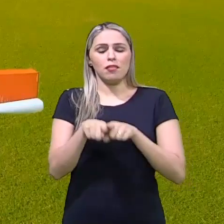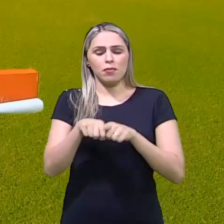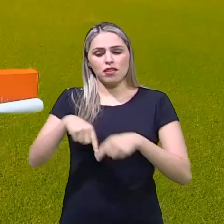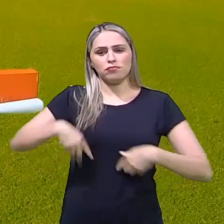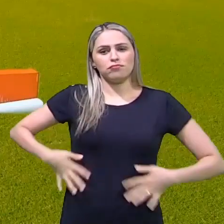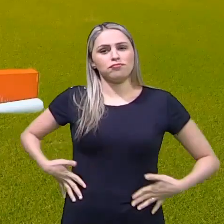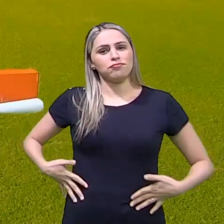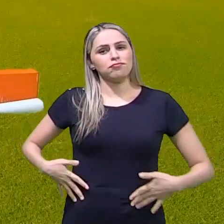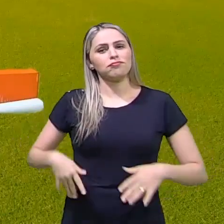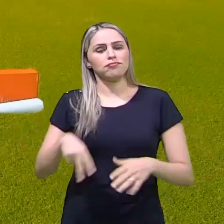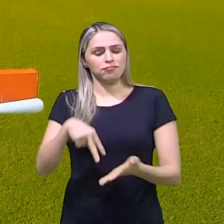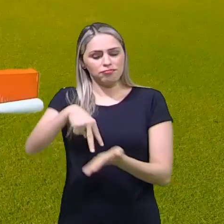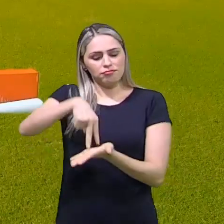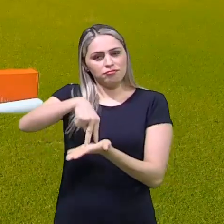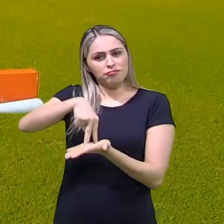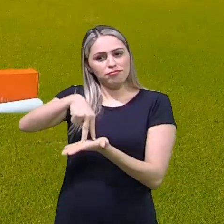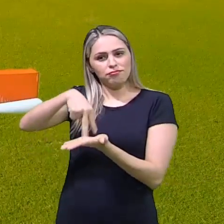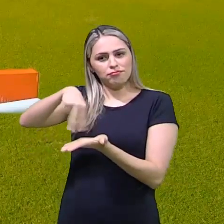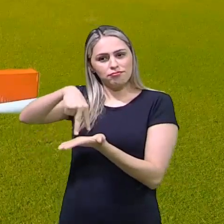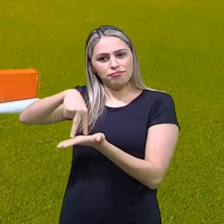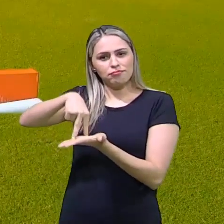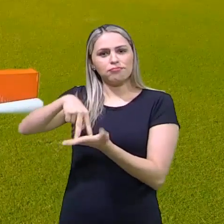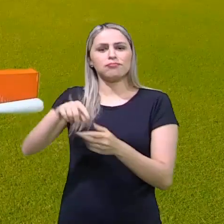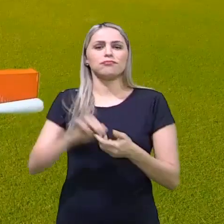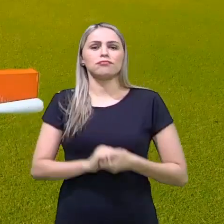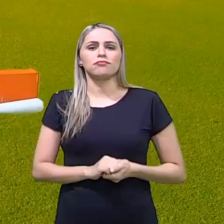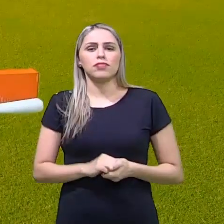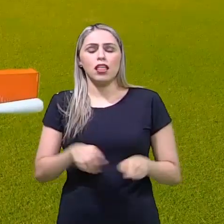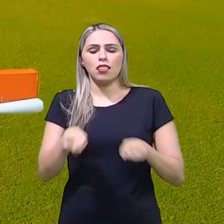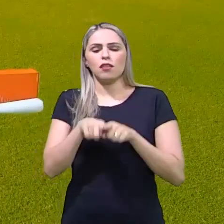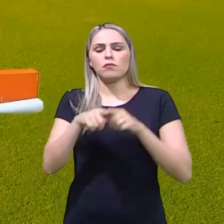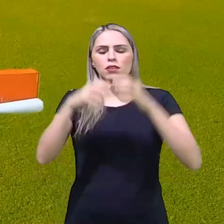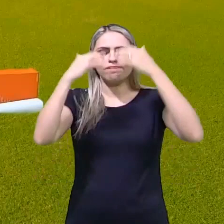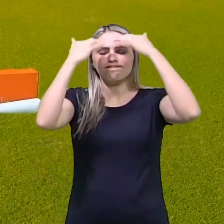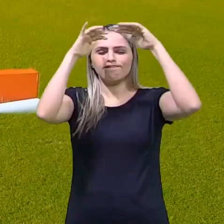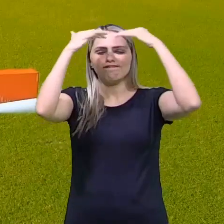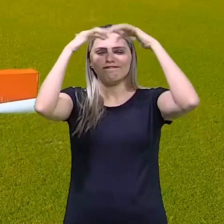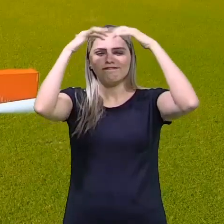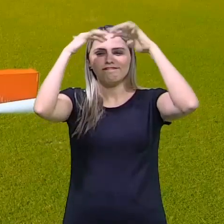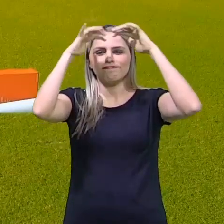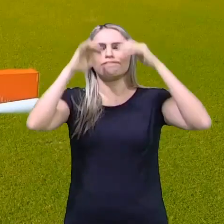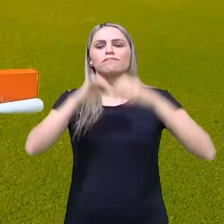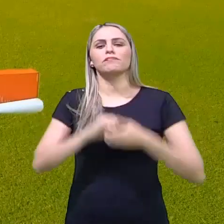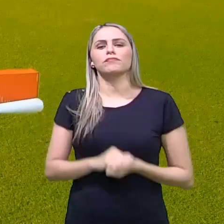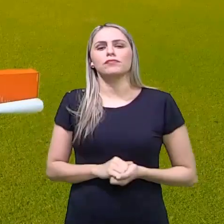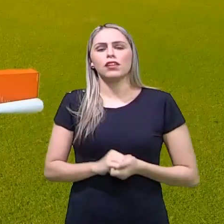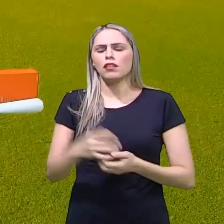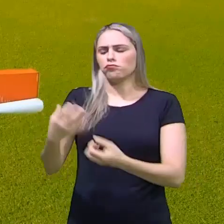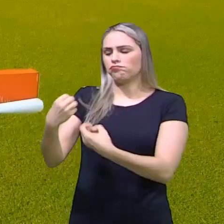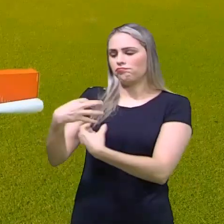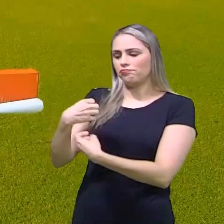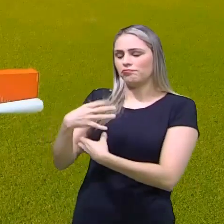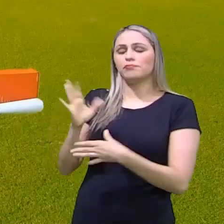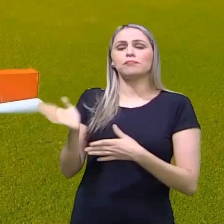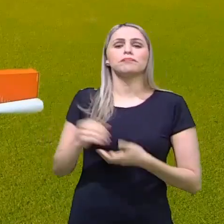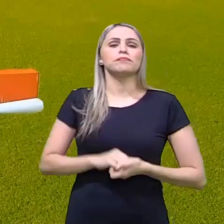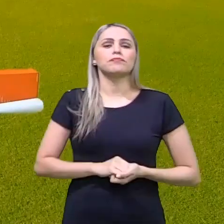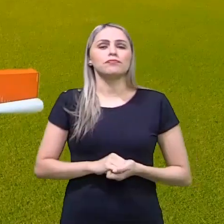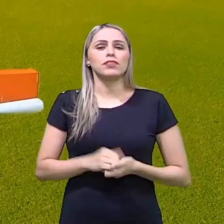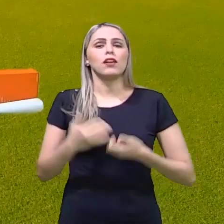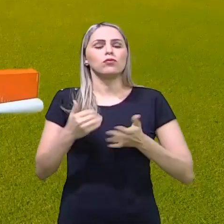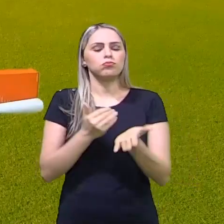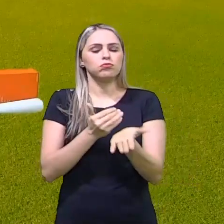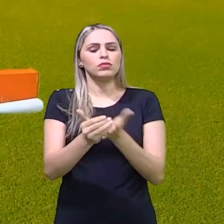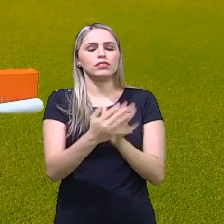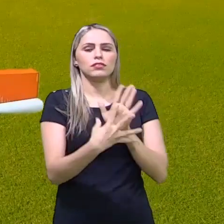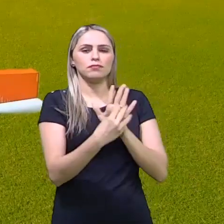Sim. Então a gente vai começar movimentando as mãos. E aí eles usam muito a concentração também. Tem que ser bastante. Muita concentração. Vamos lá então. Me ensina como é que é, professor. Vamos lá. Vamos colocar a mãozinha pra